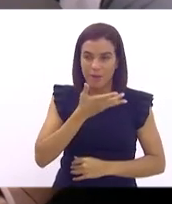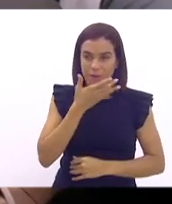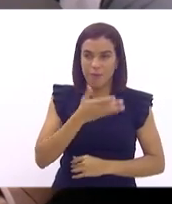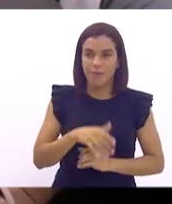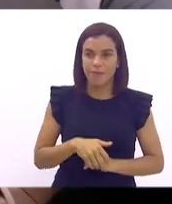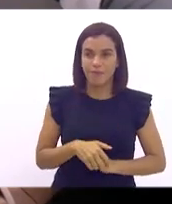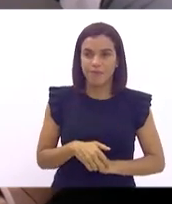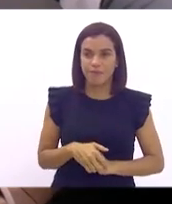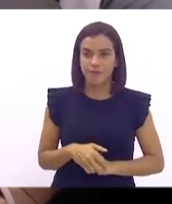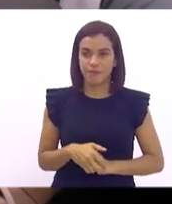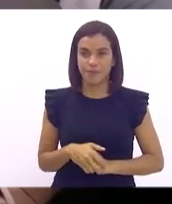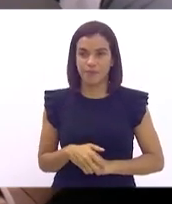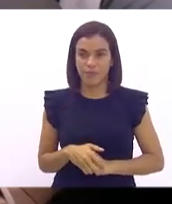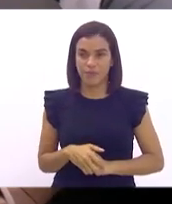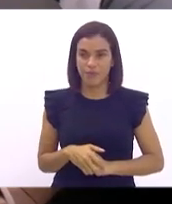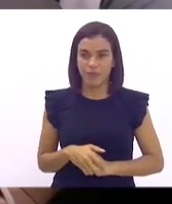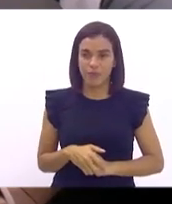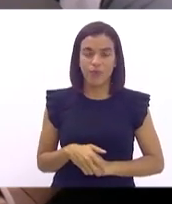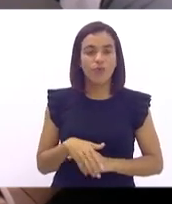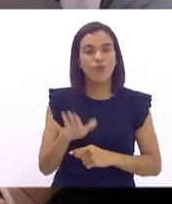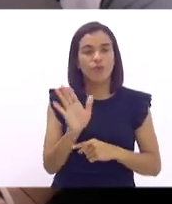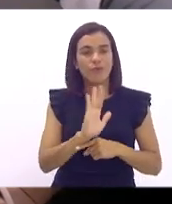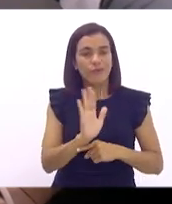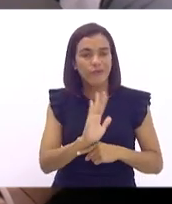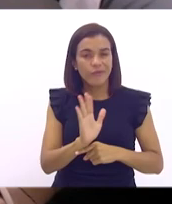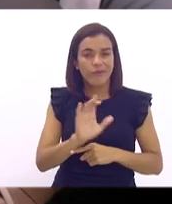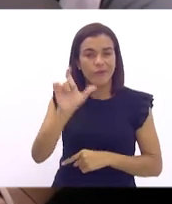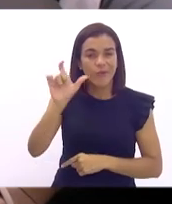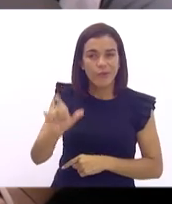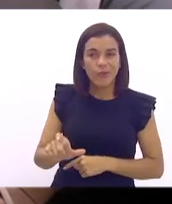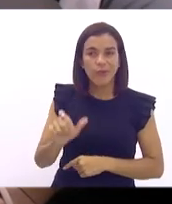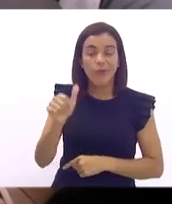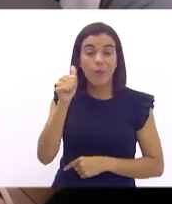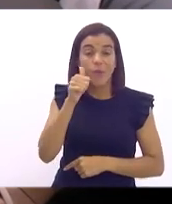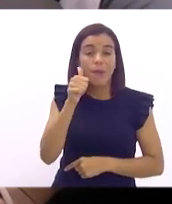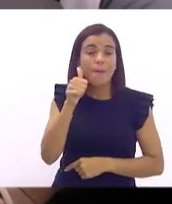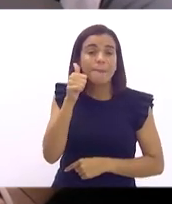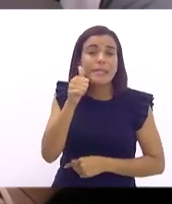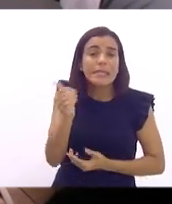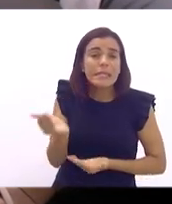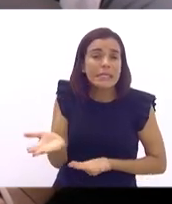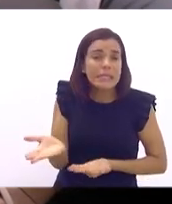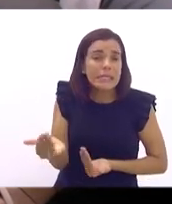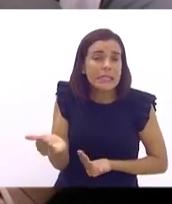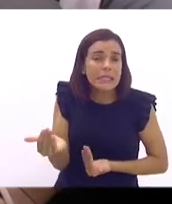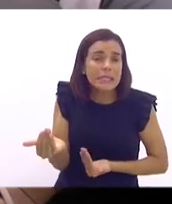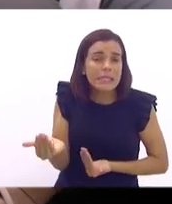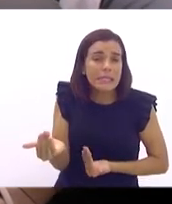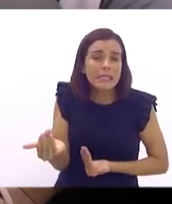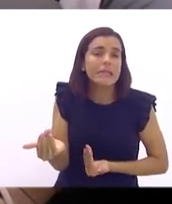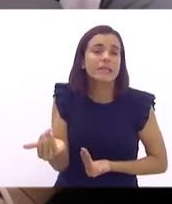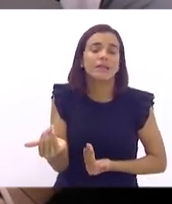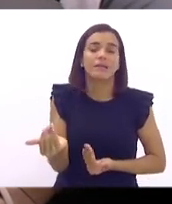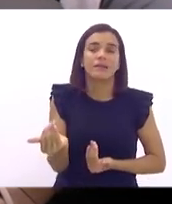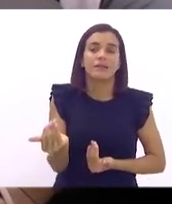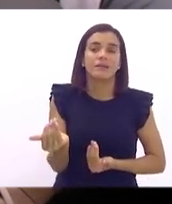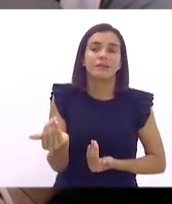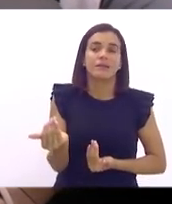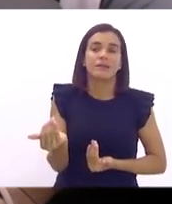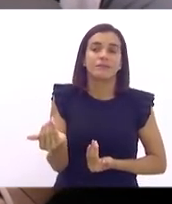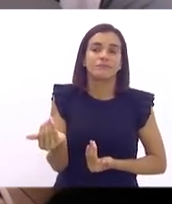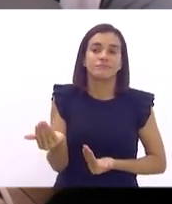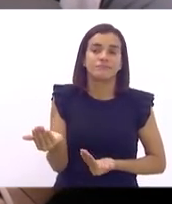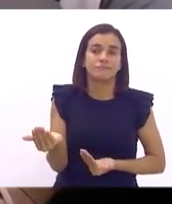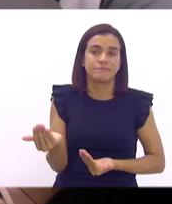de um vídeo de uma mulher, uma menina, para mim é uma menina, gente,